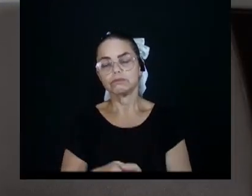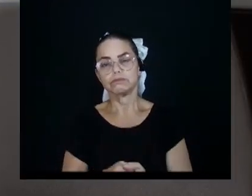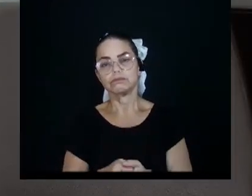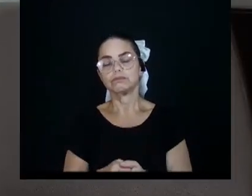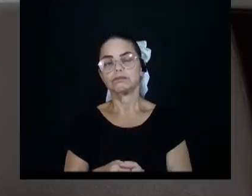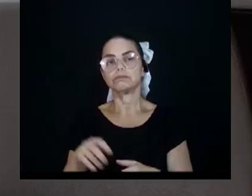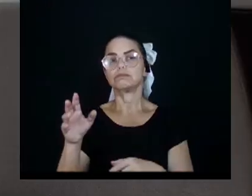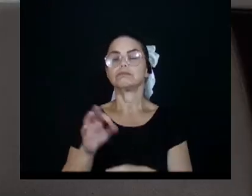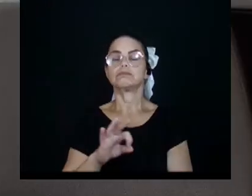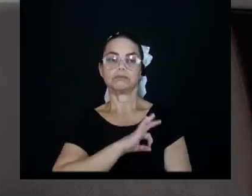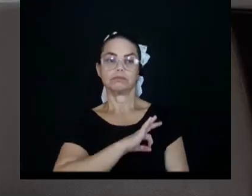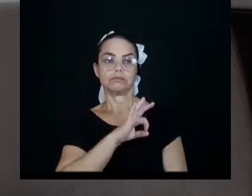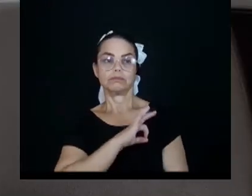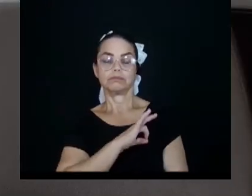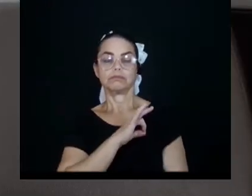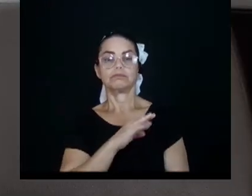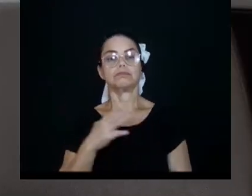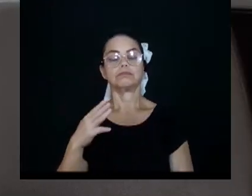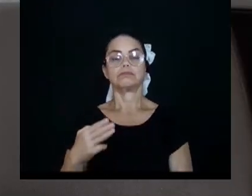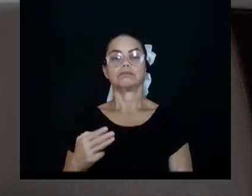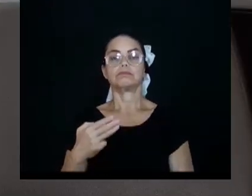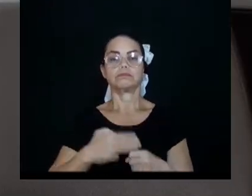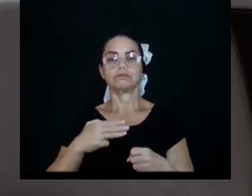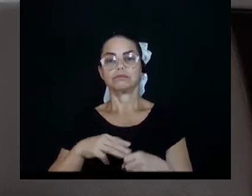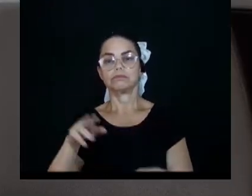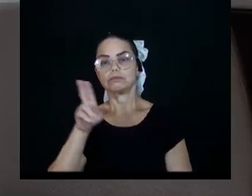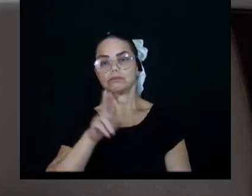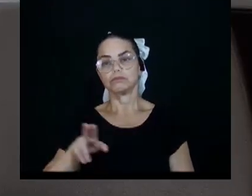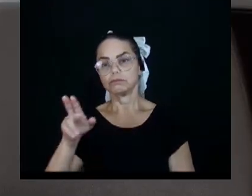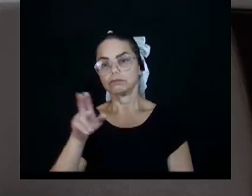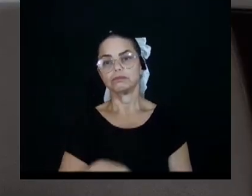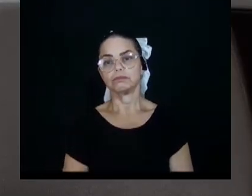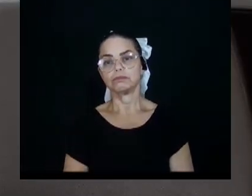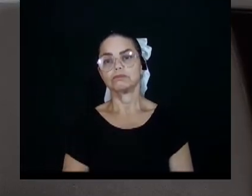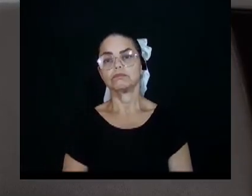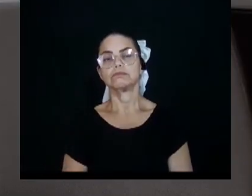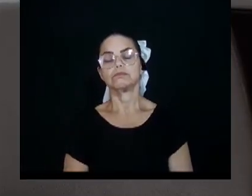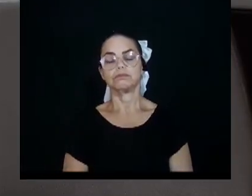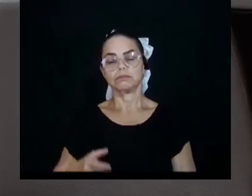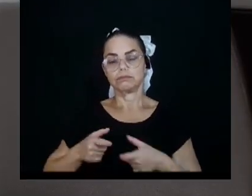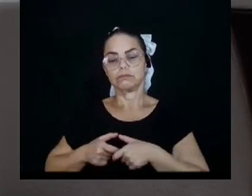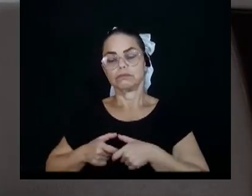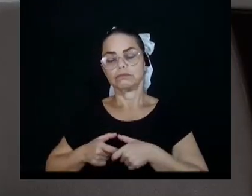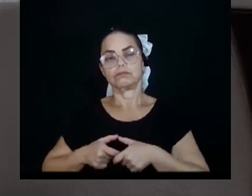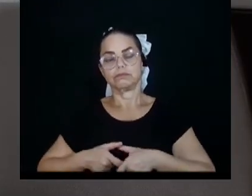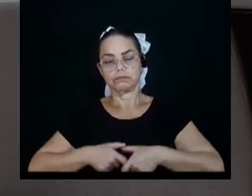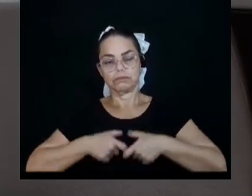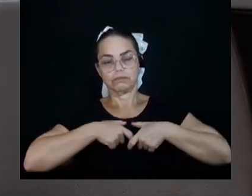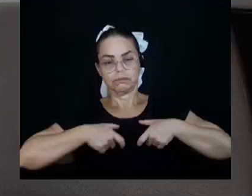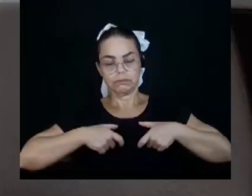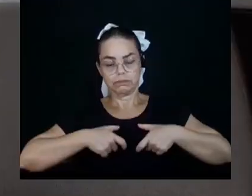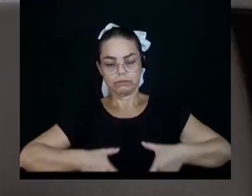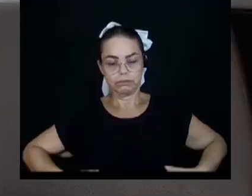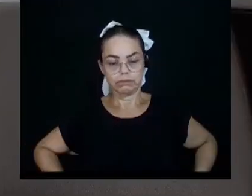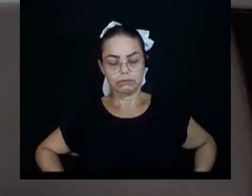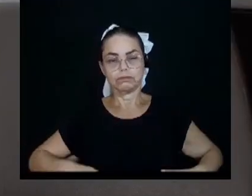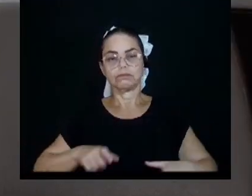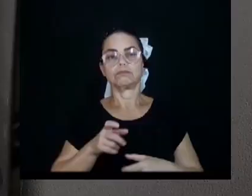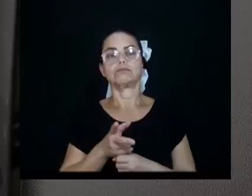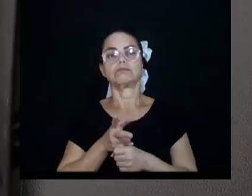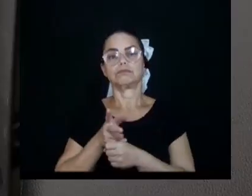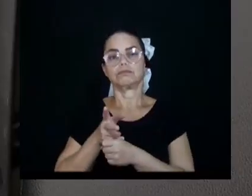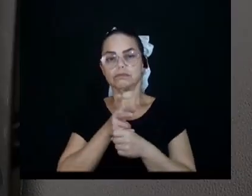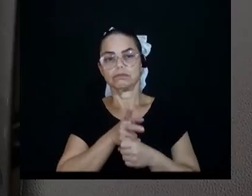Campinas, usar agora então uma câmera, né, acoplada na farda. Como que está esse projeto, vereador? Como